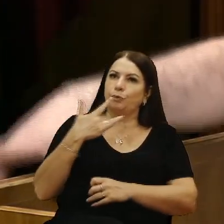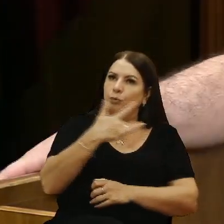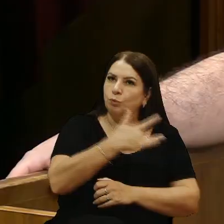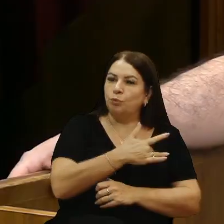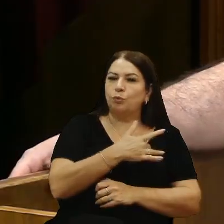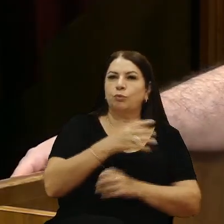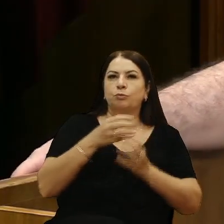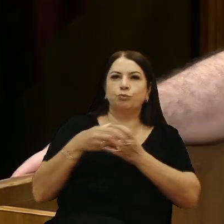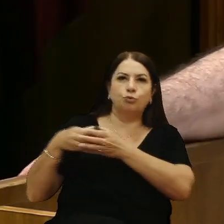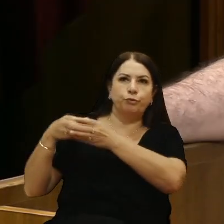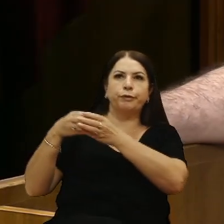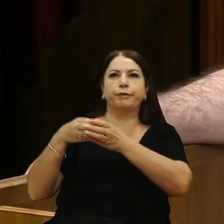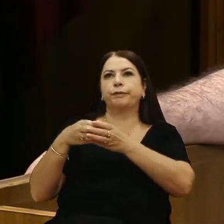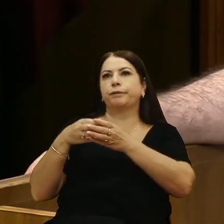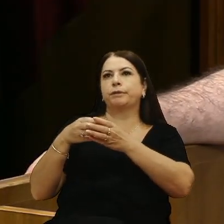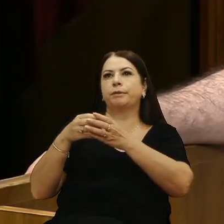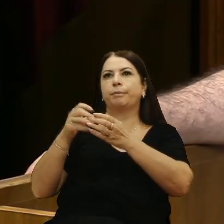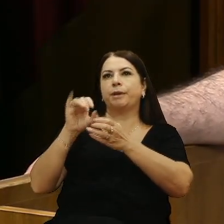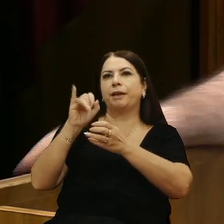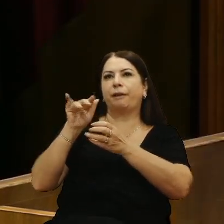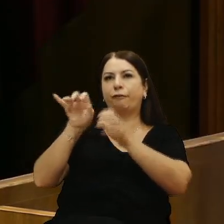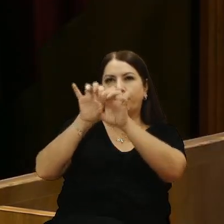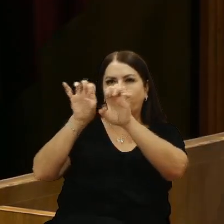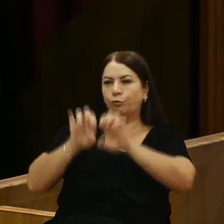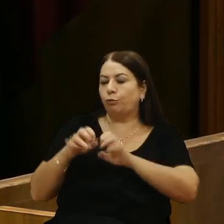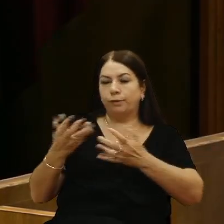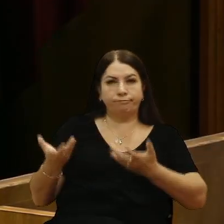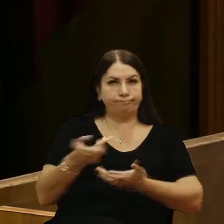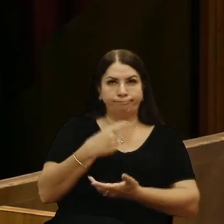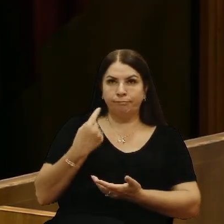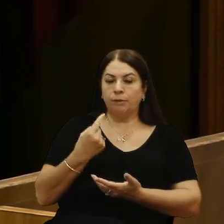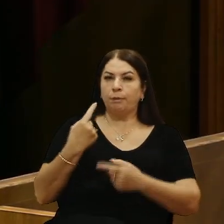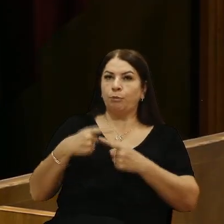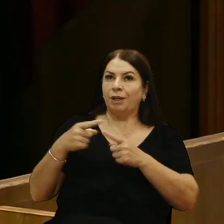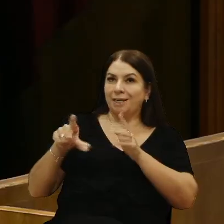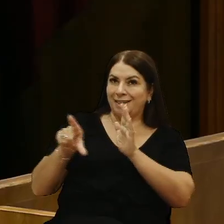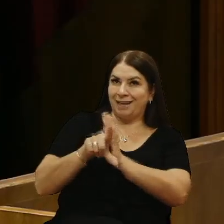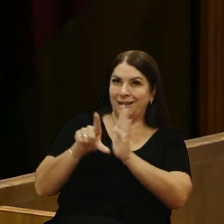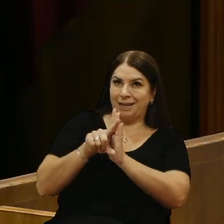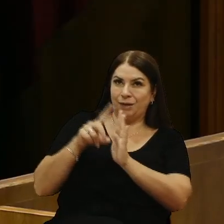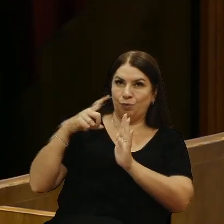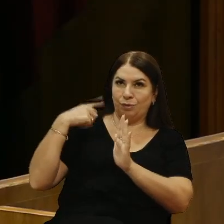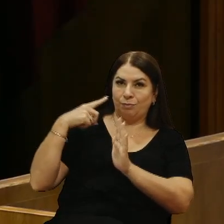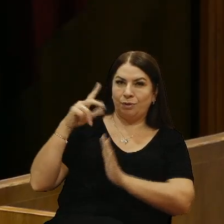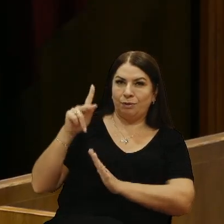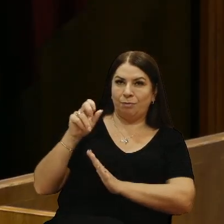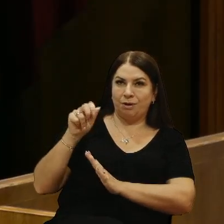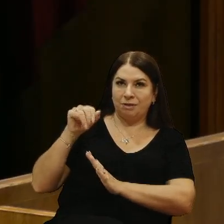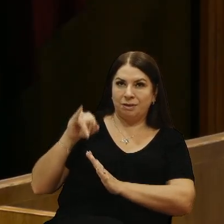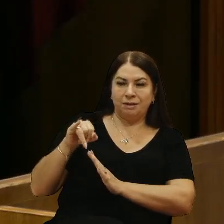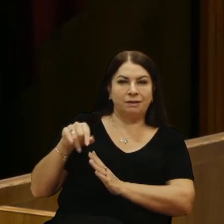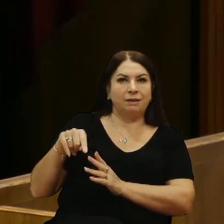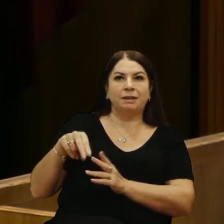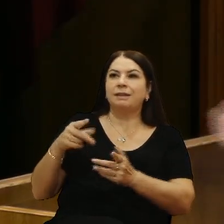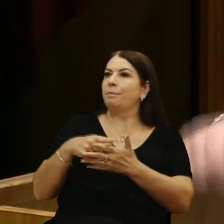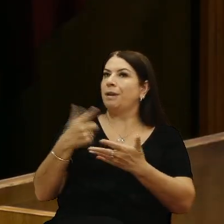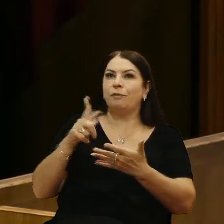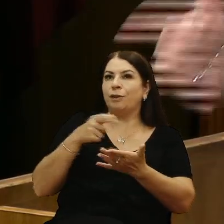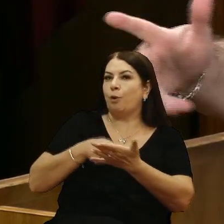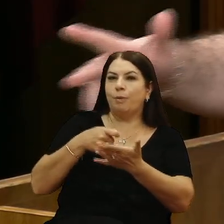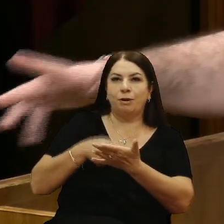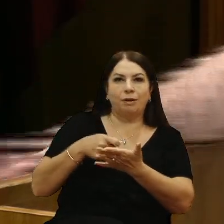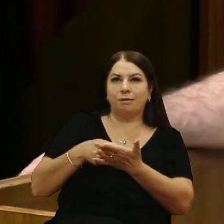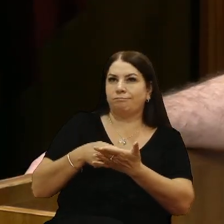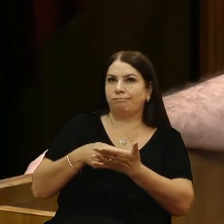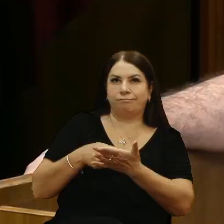para o turismo, seja para a infraestrutura, porque essa lei do deputado Pazin não vai ter a obrigatoriedade